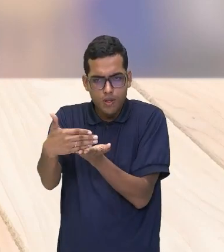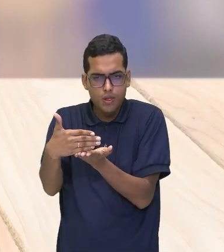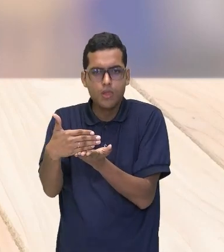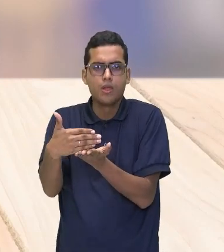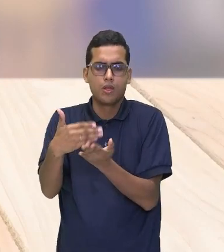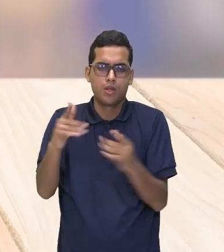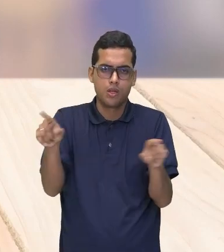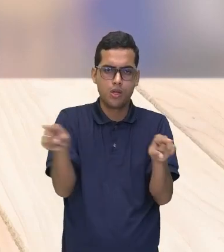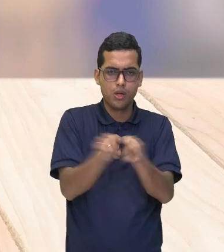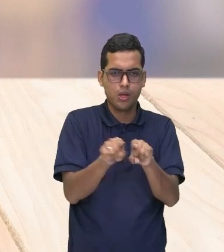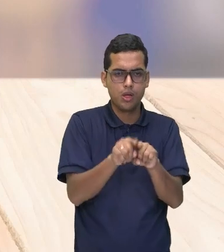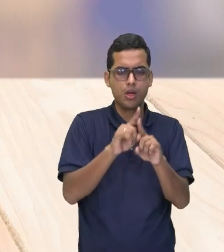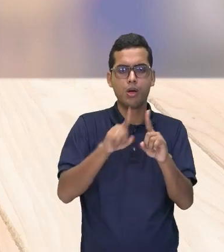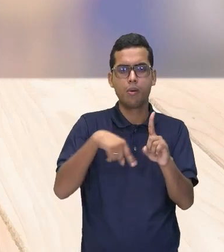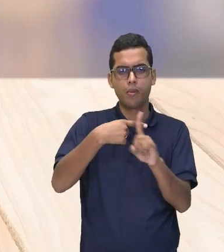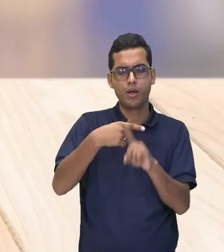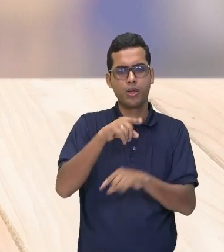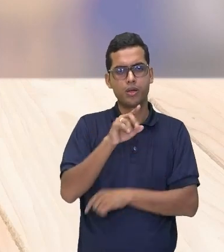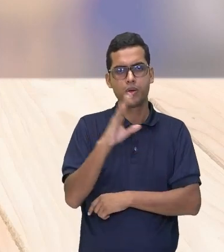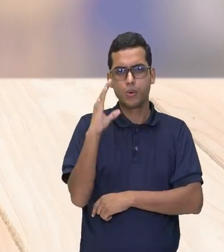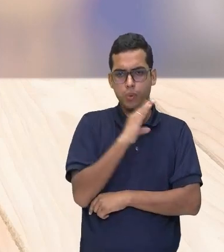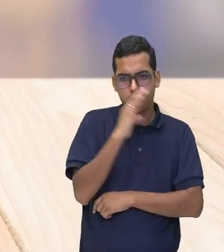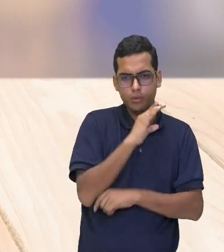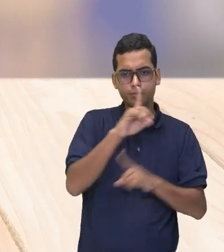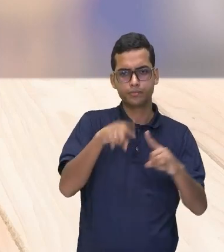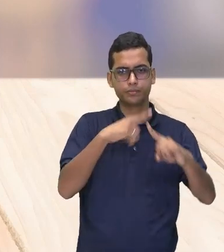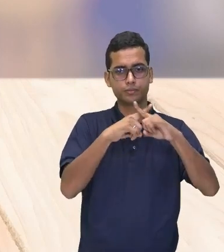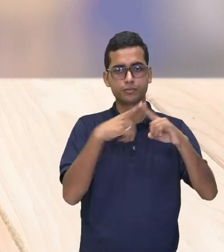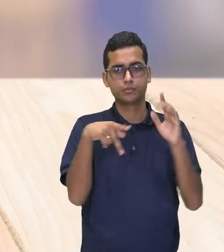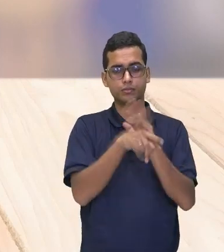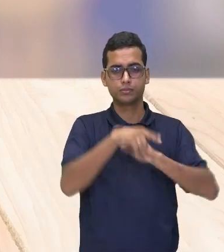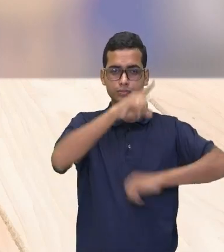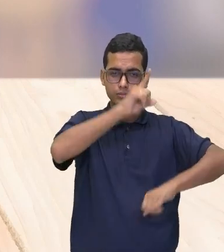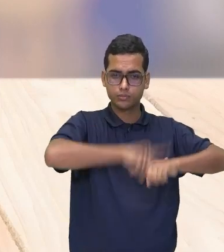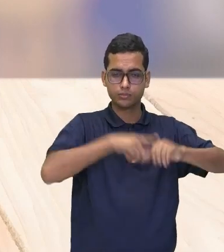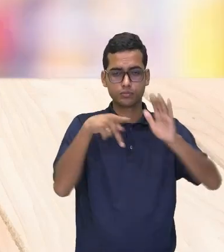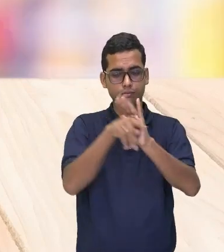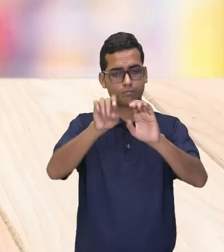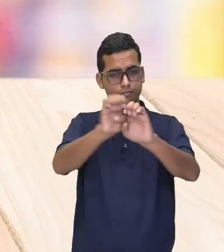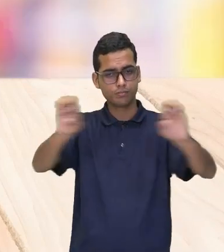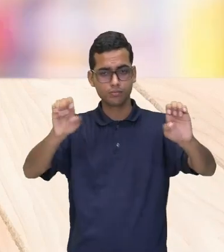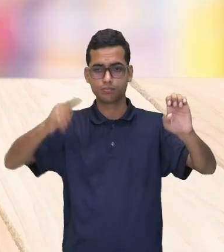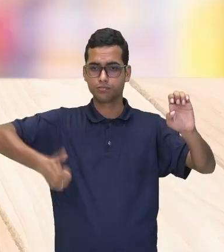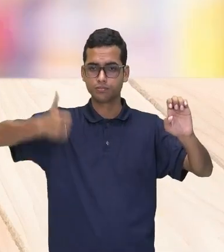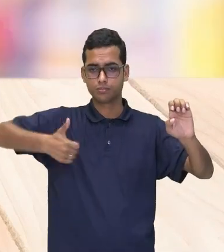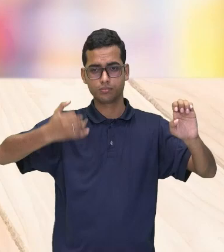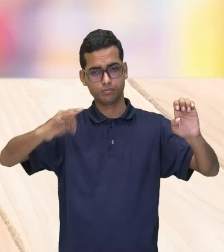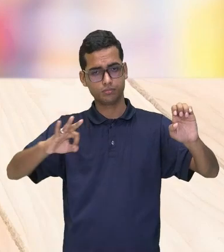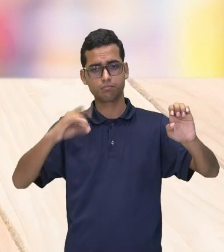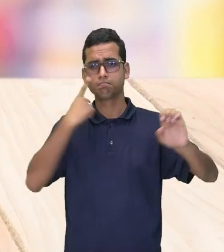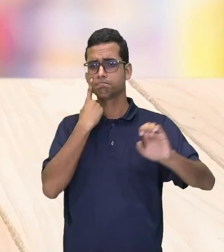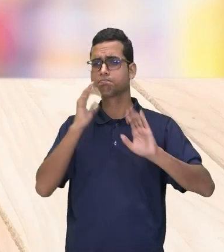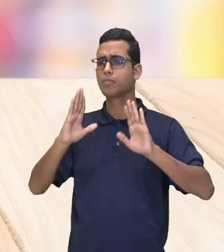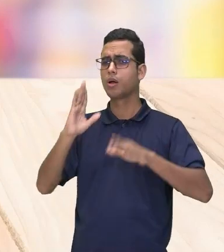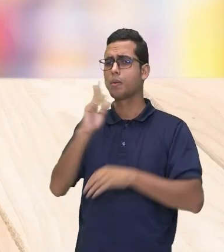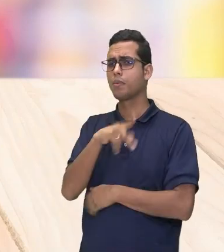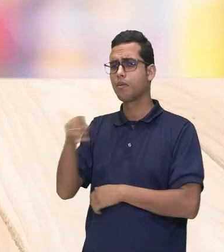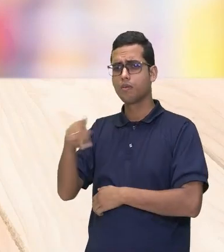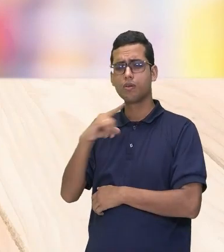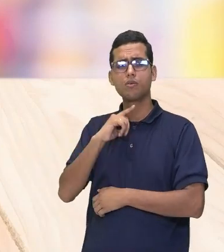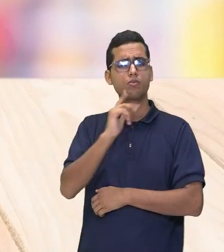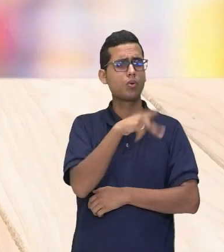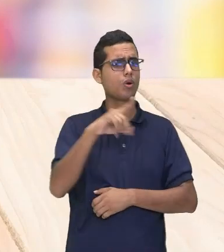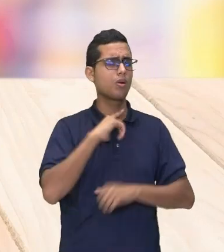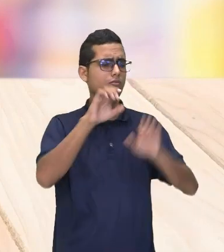velocidade vezes o tempo. E isto é uma equação do primeiro grau. Professor, o que é uma equação do primeiro